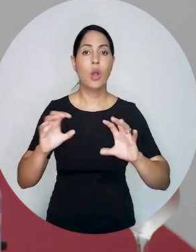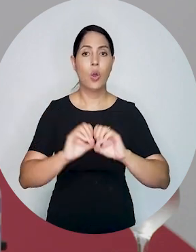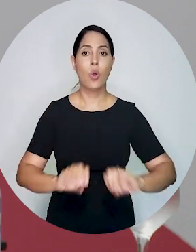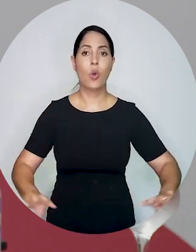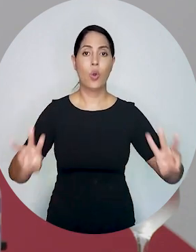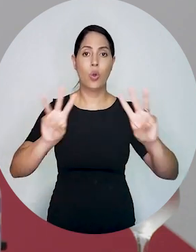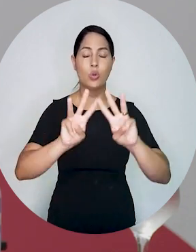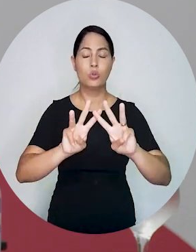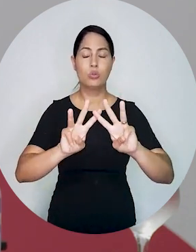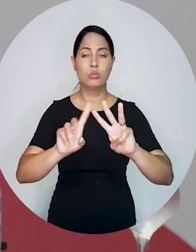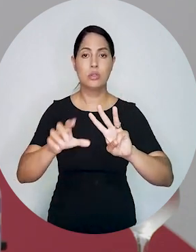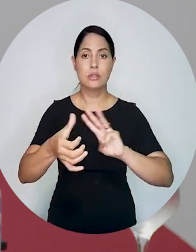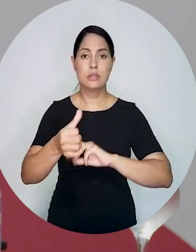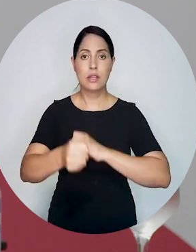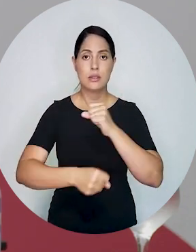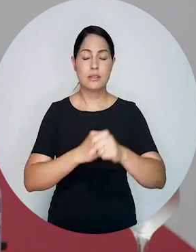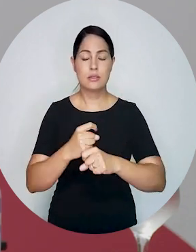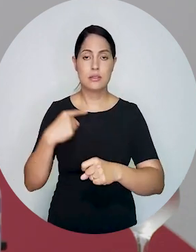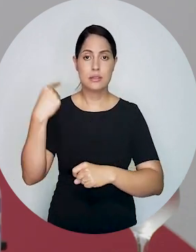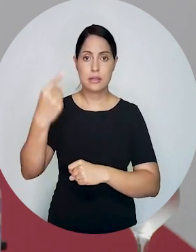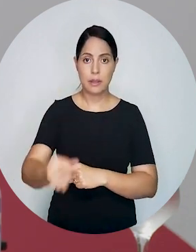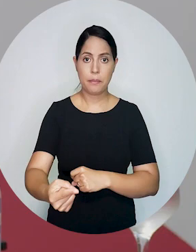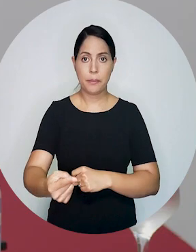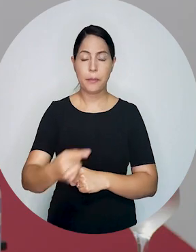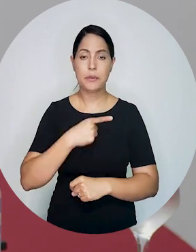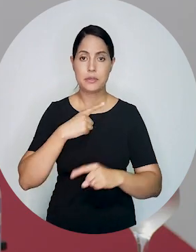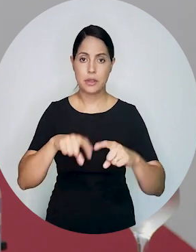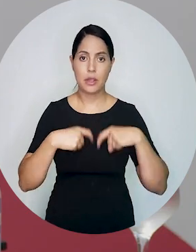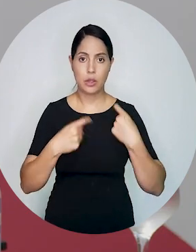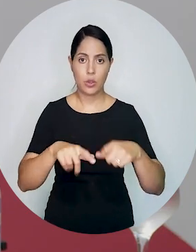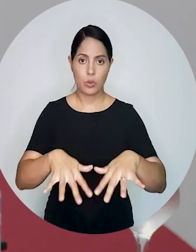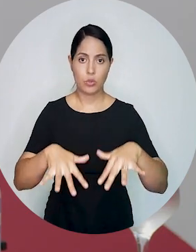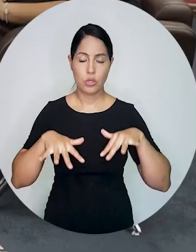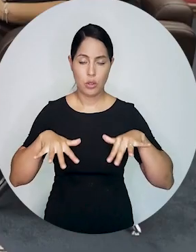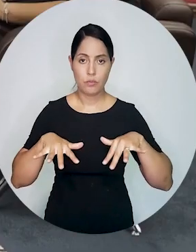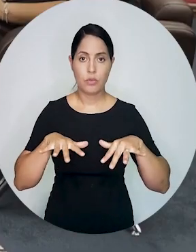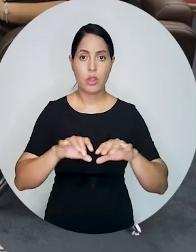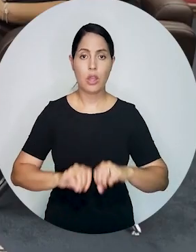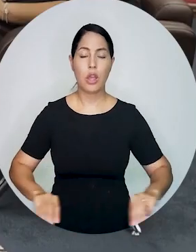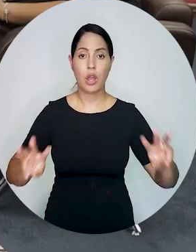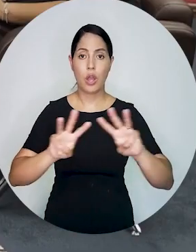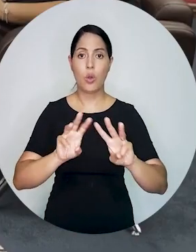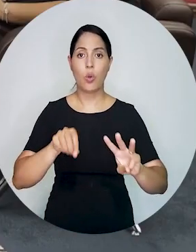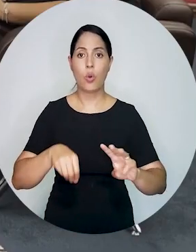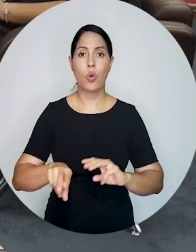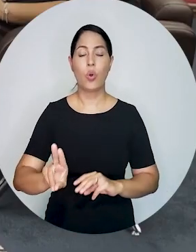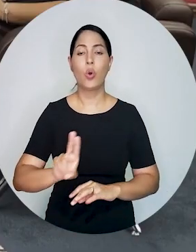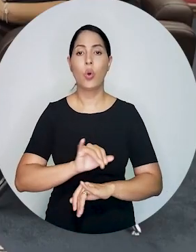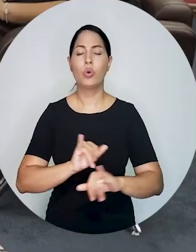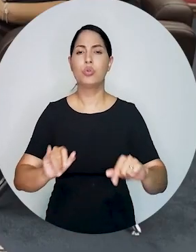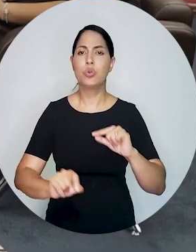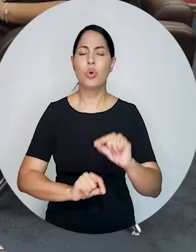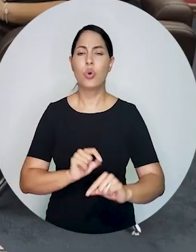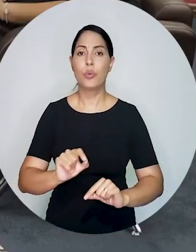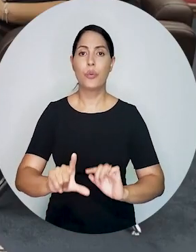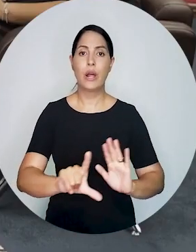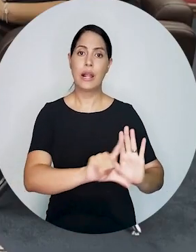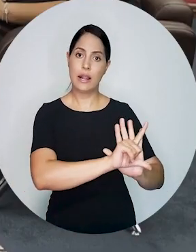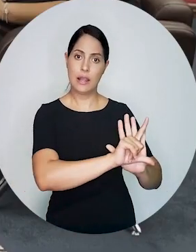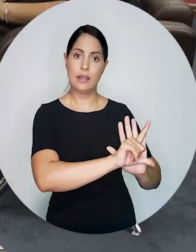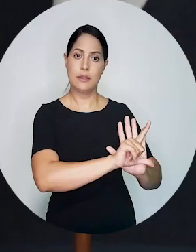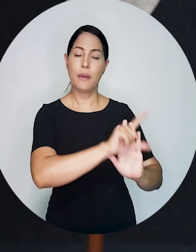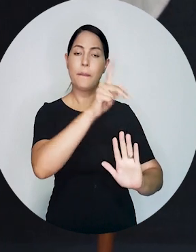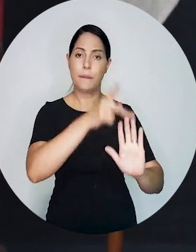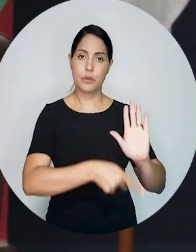pegar essa lei durante a reunião da ONU e ela vai transformar isso em uma lei, né,